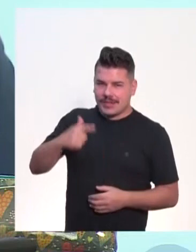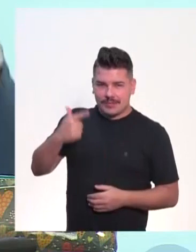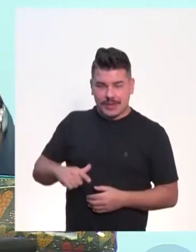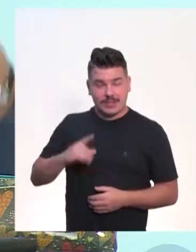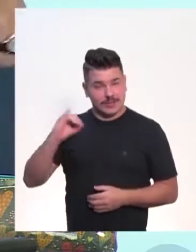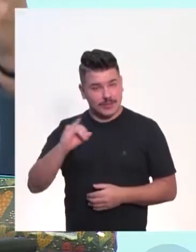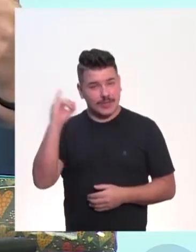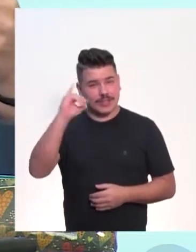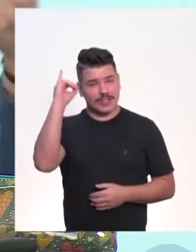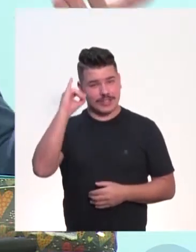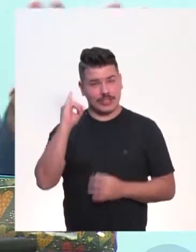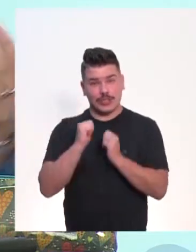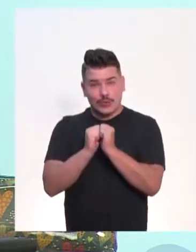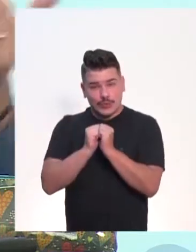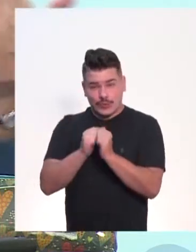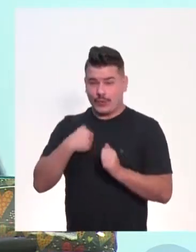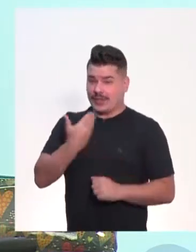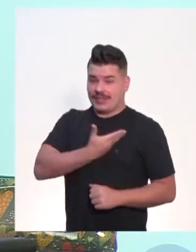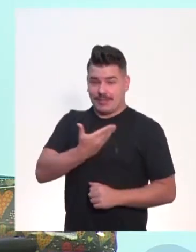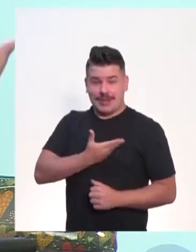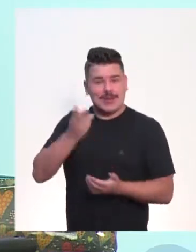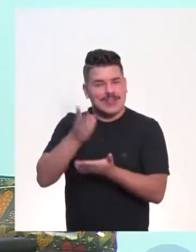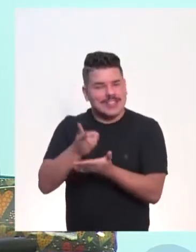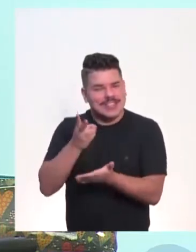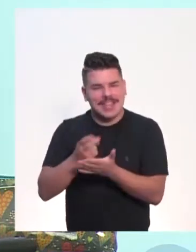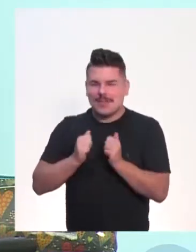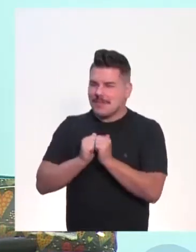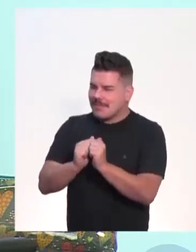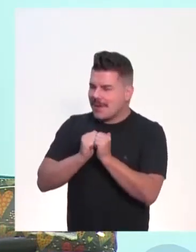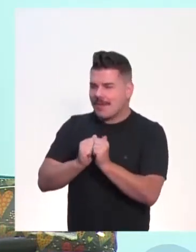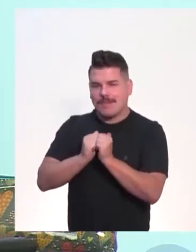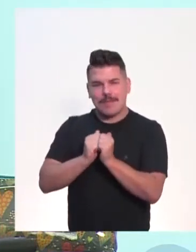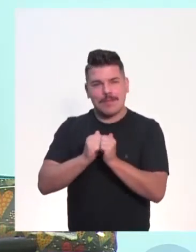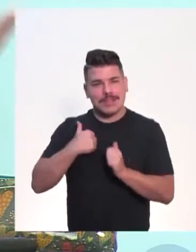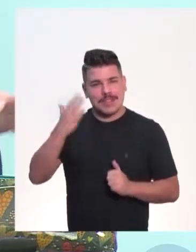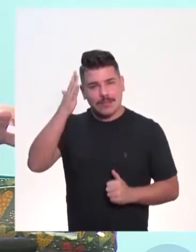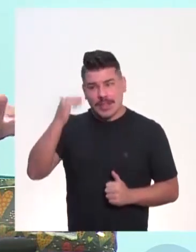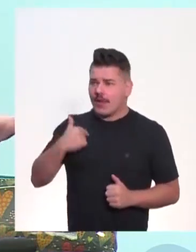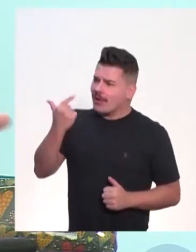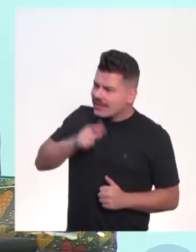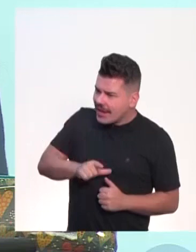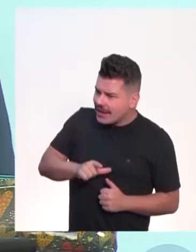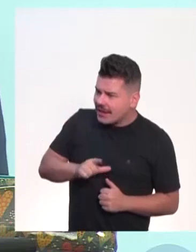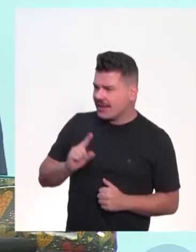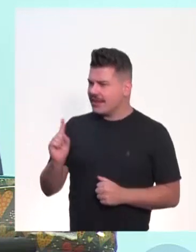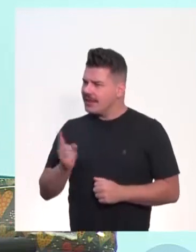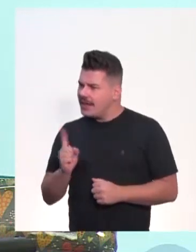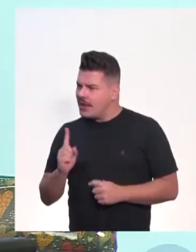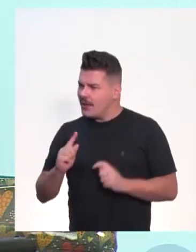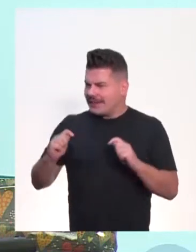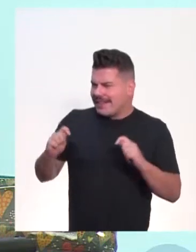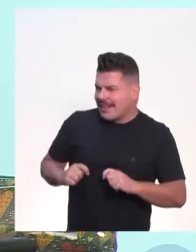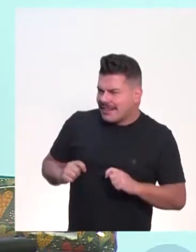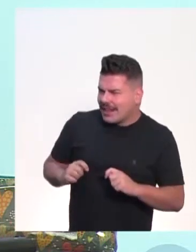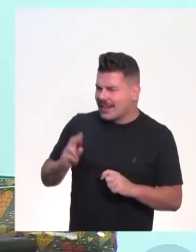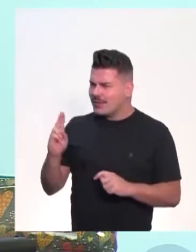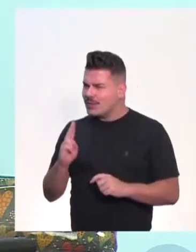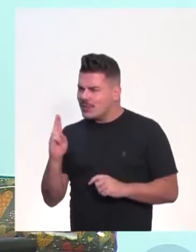parceiro, semana a semana, converse com a gente para saber, está dando certo? Não está dando certo? O que pode ser